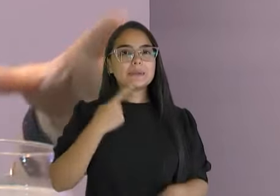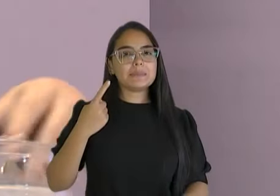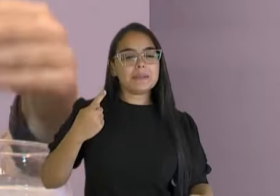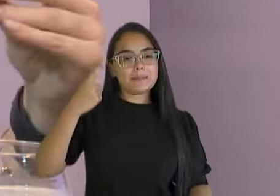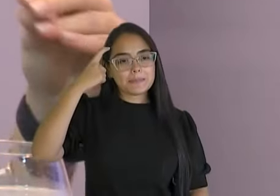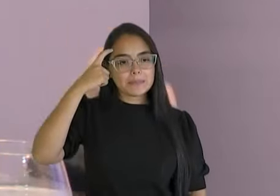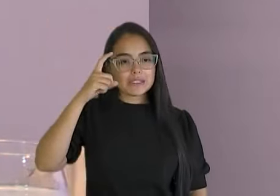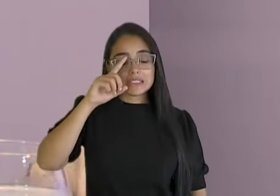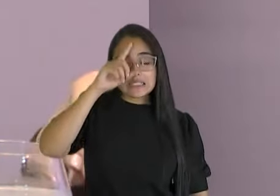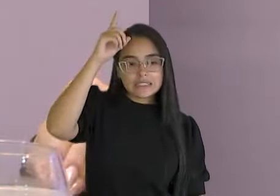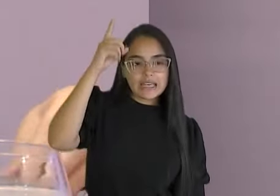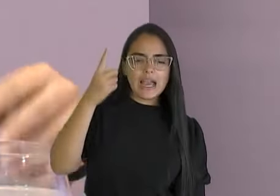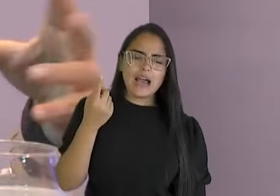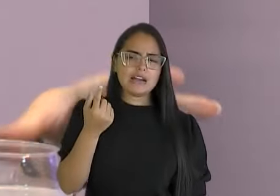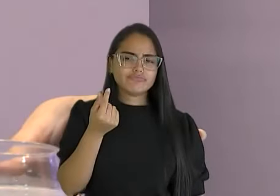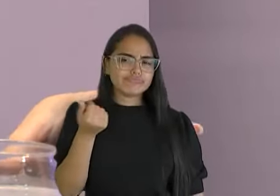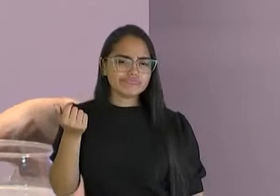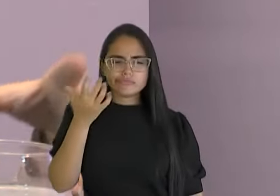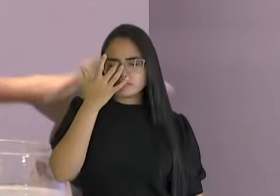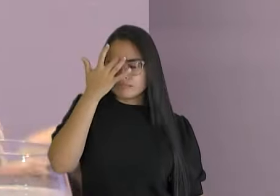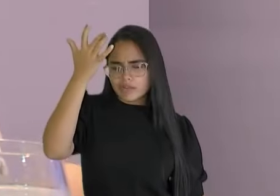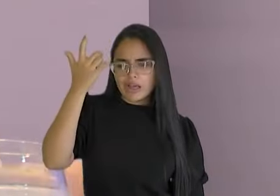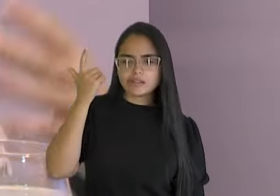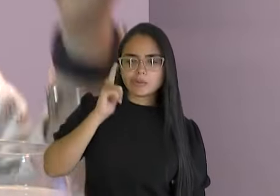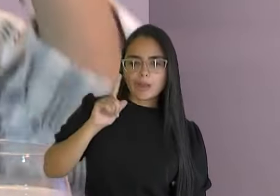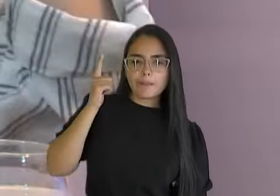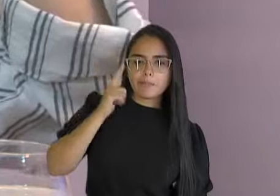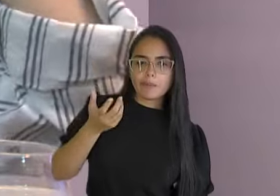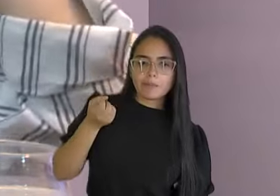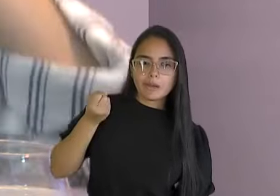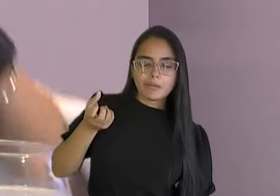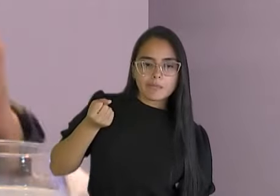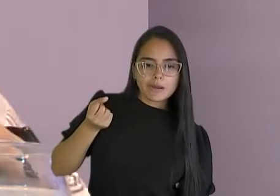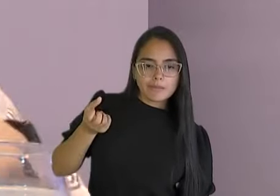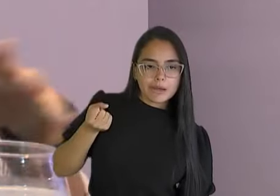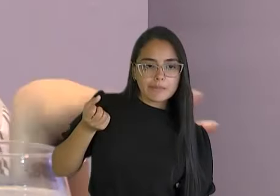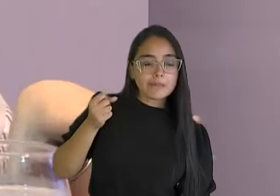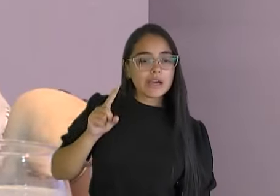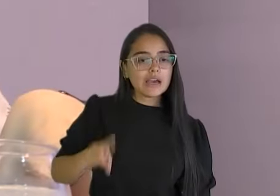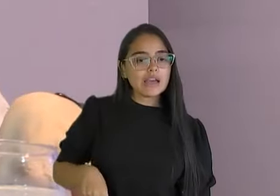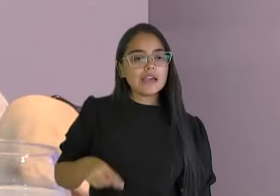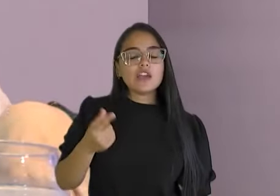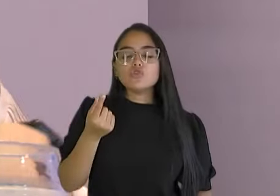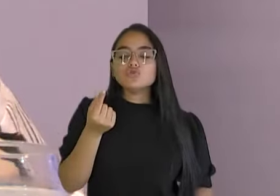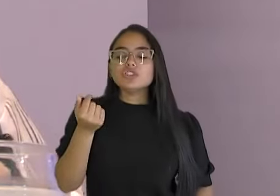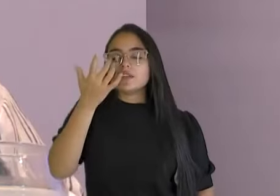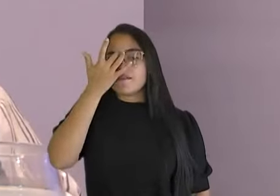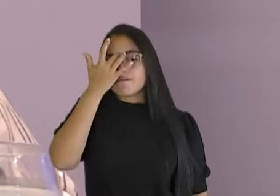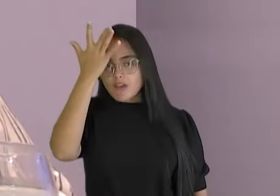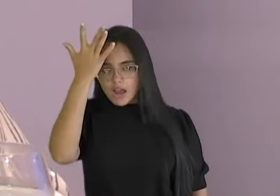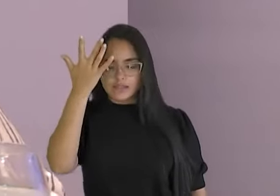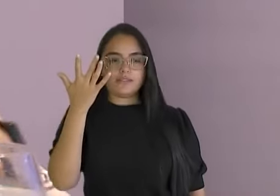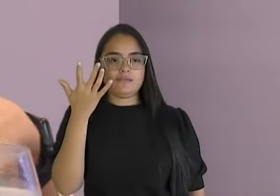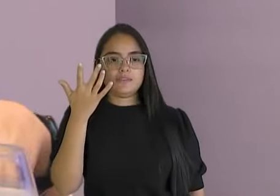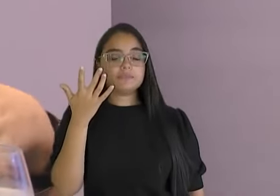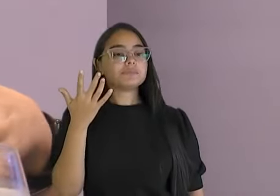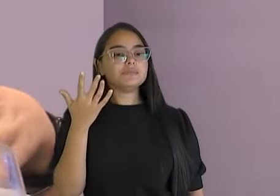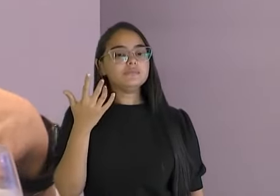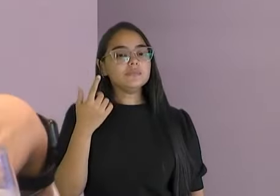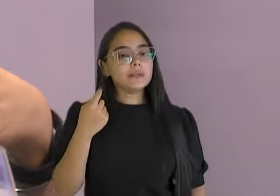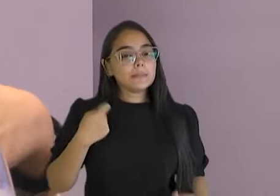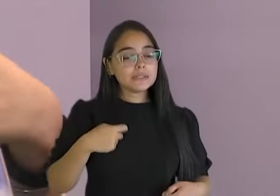nele falou ali, postar um pouquinho, aí ganha, aí começa, né? Aí é o famoso dinheiro fácil. E aí até a gente tem